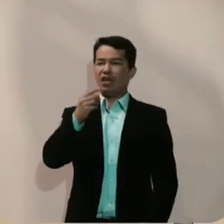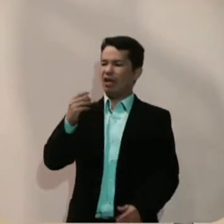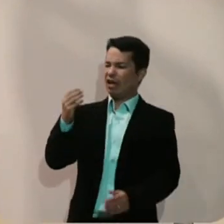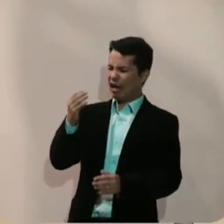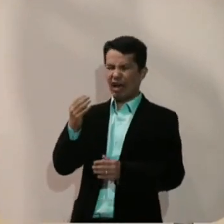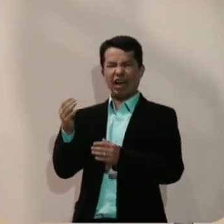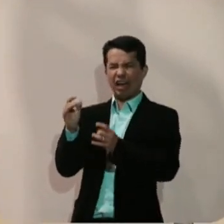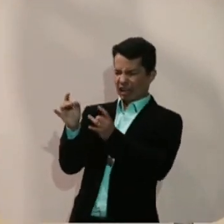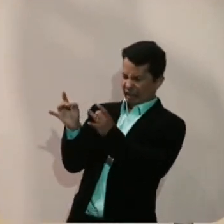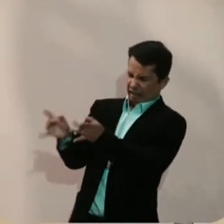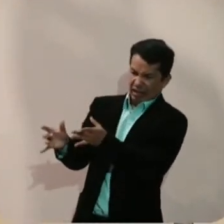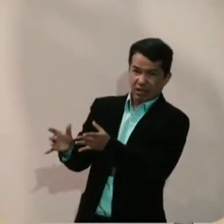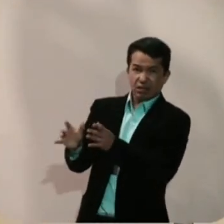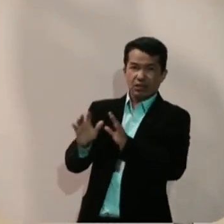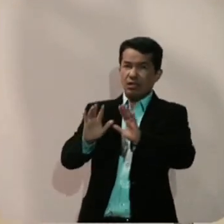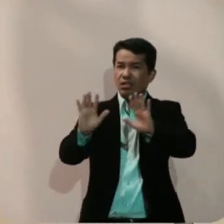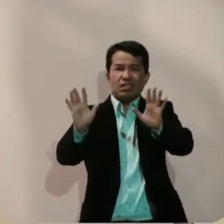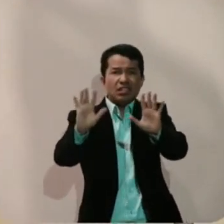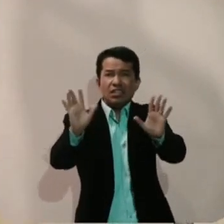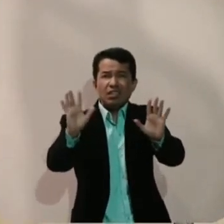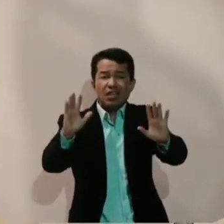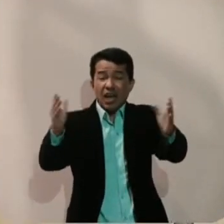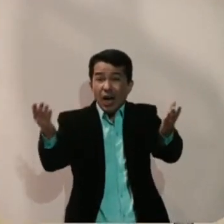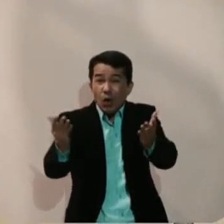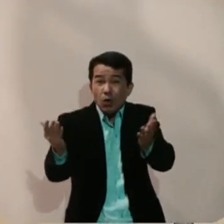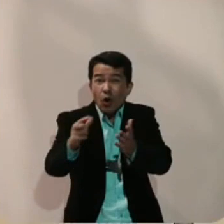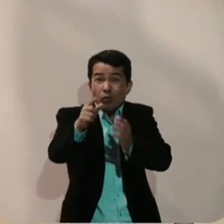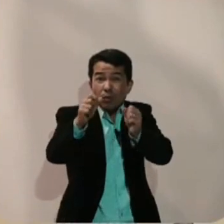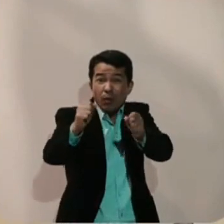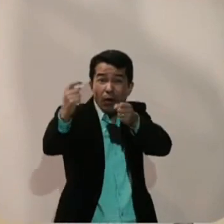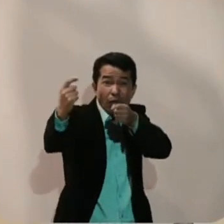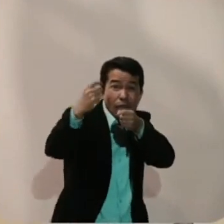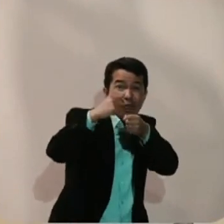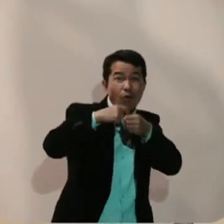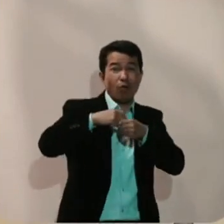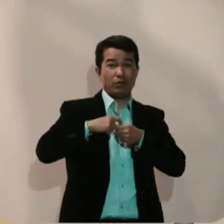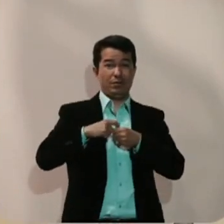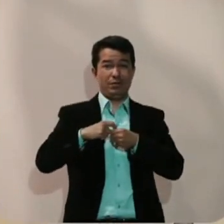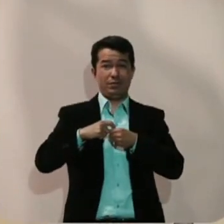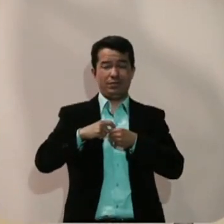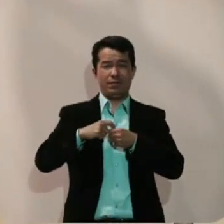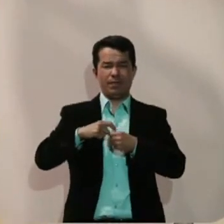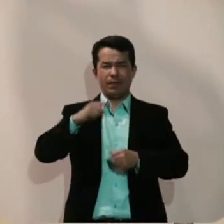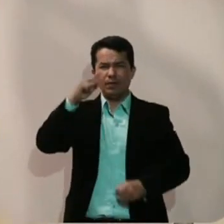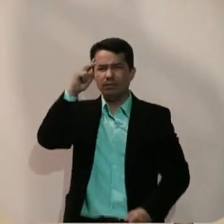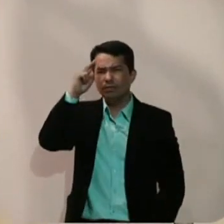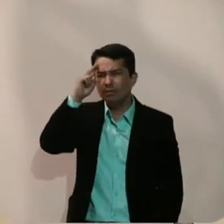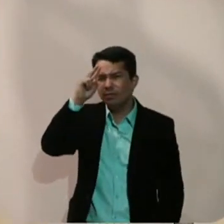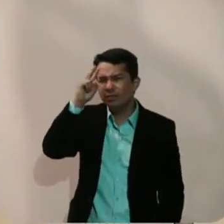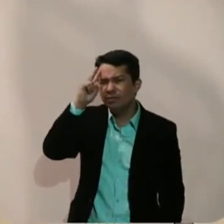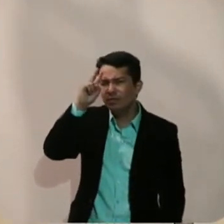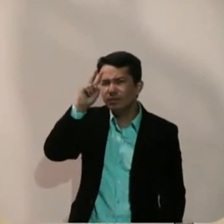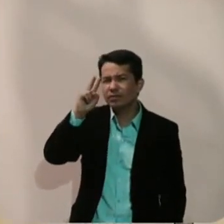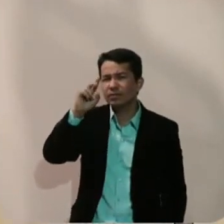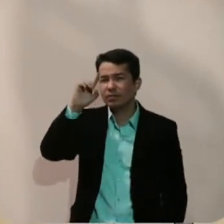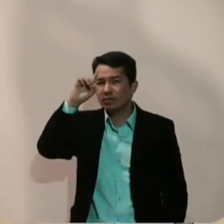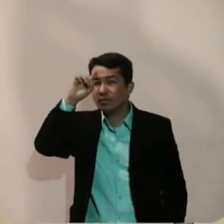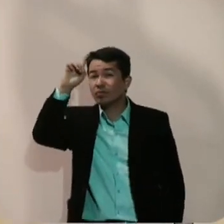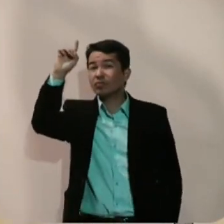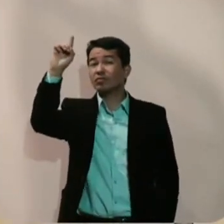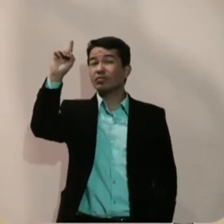voltar. Talvez nessa hora o Espírito Santo esteja falando para você, lembra quantas vezes eu te